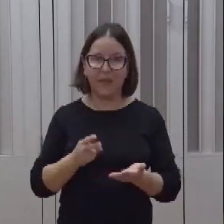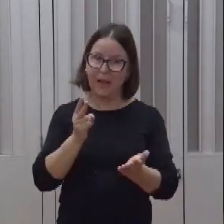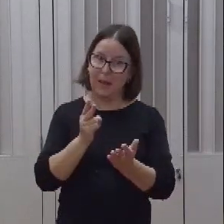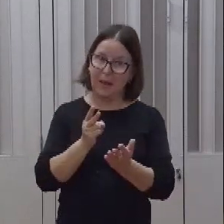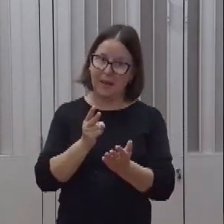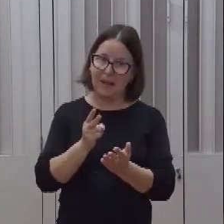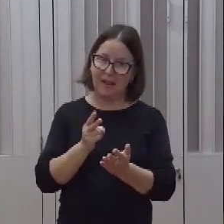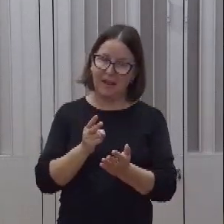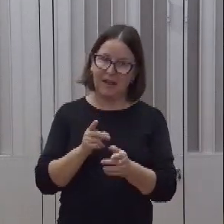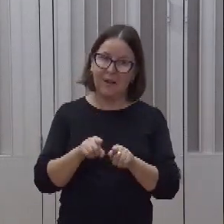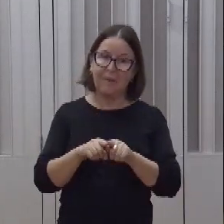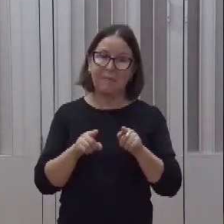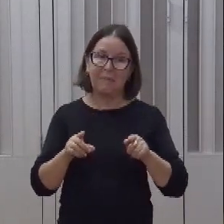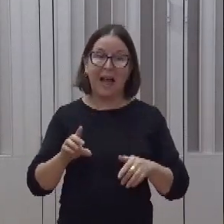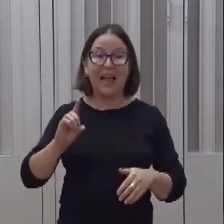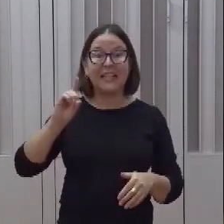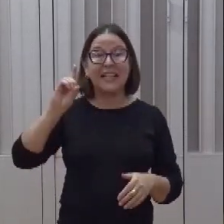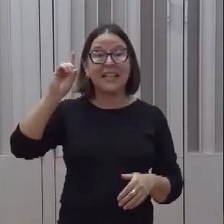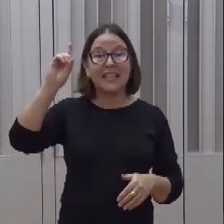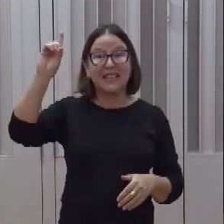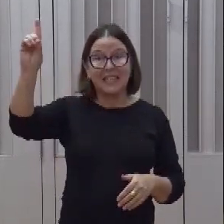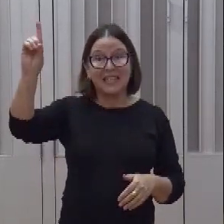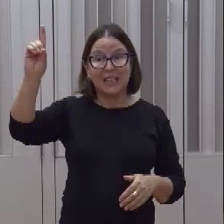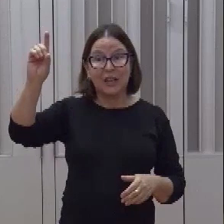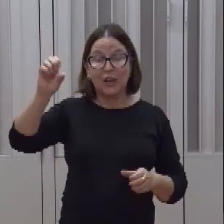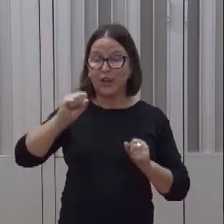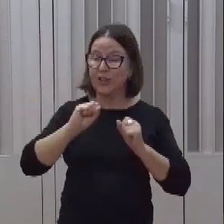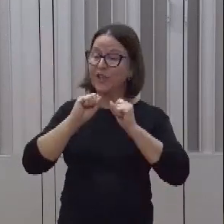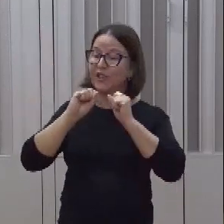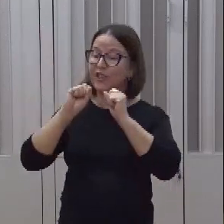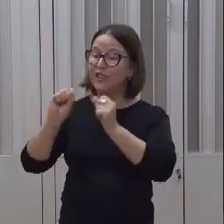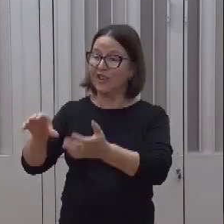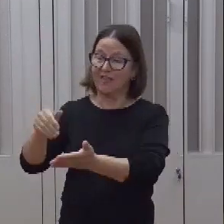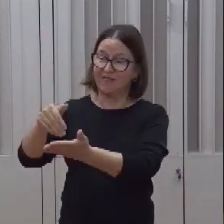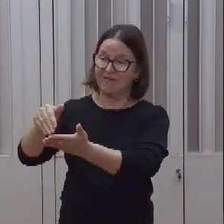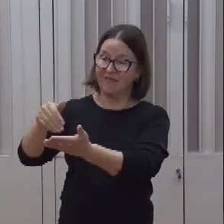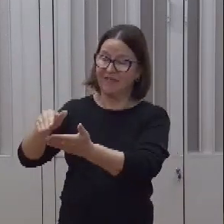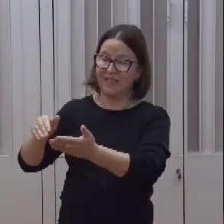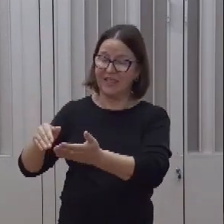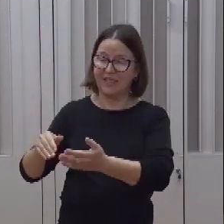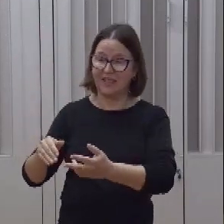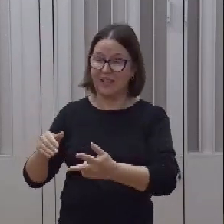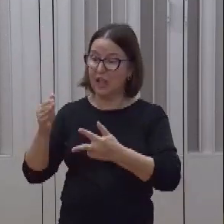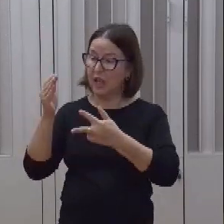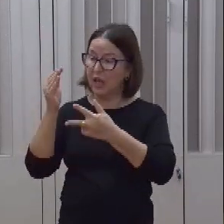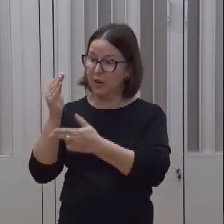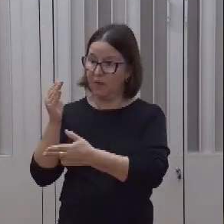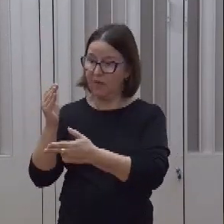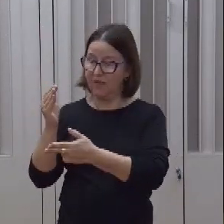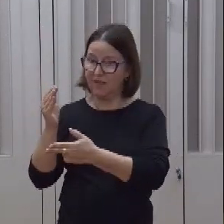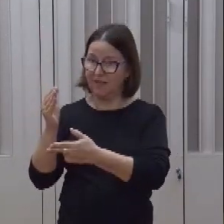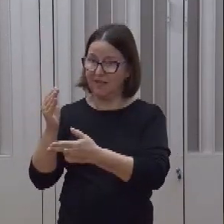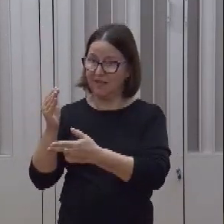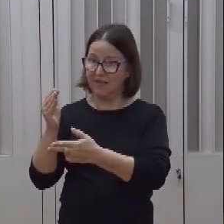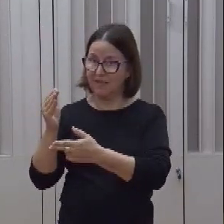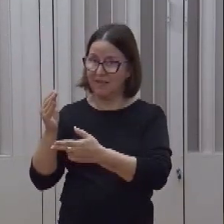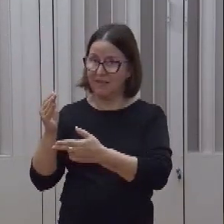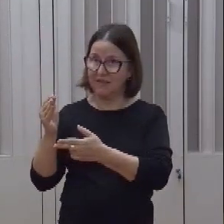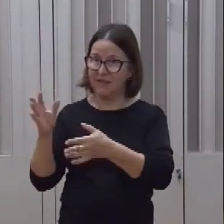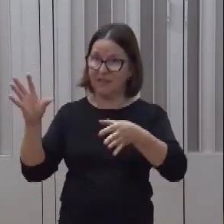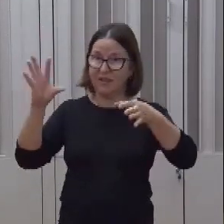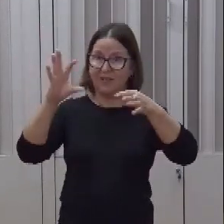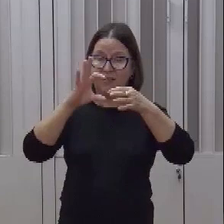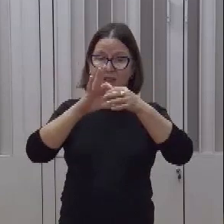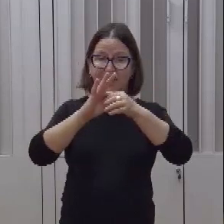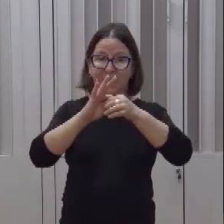Deus mesmo lançará fora. Mais do que isso, cortará de sua união viva com o